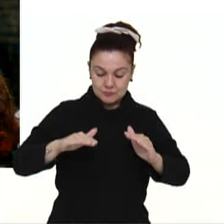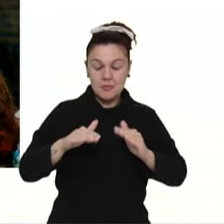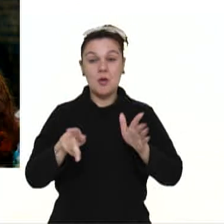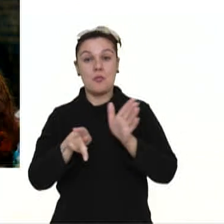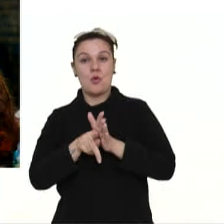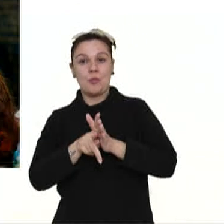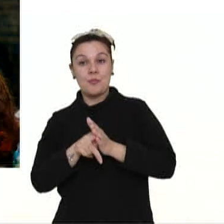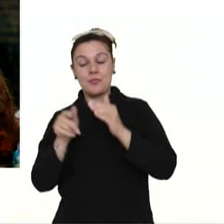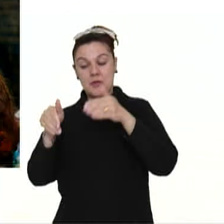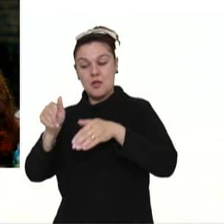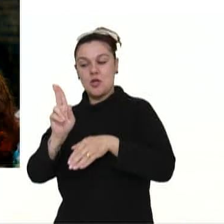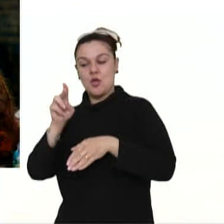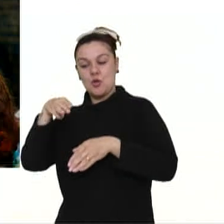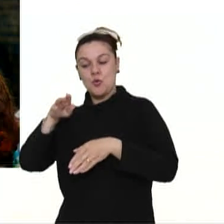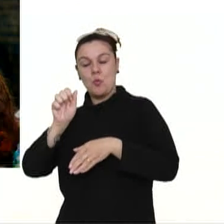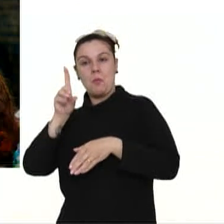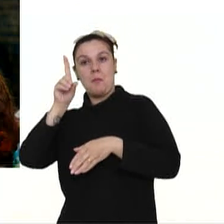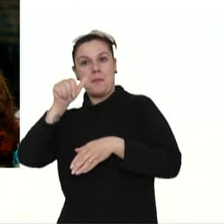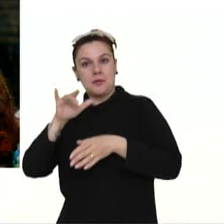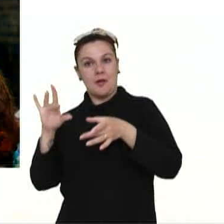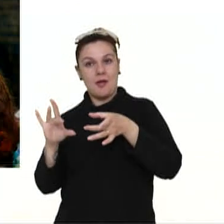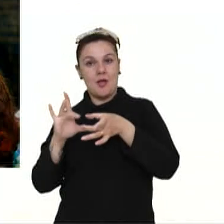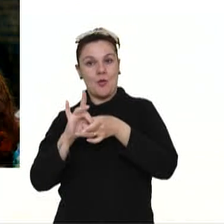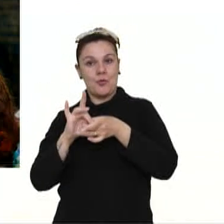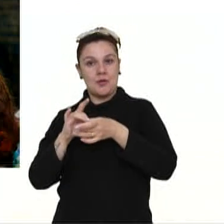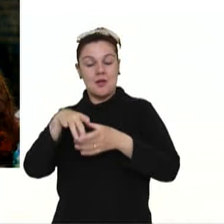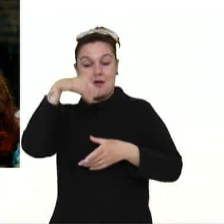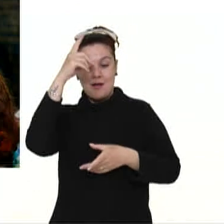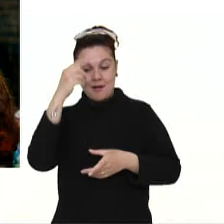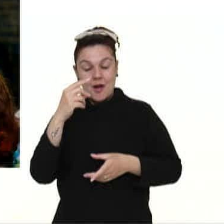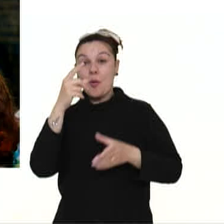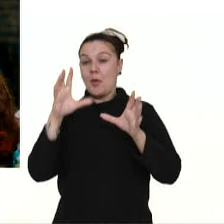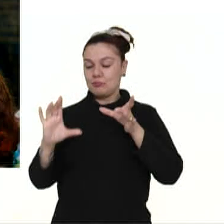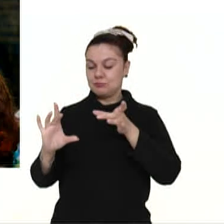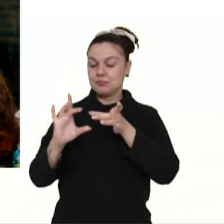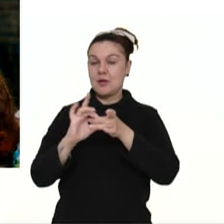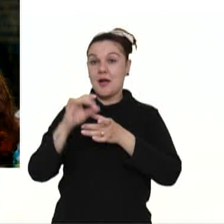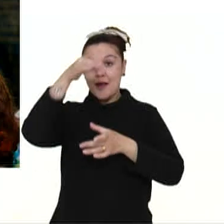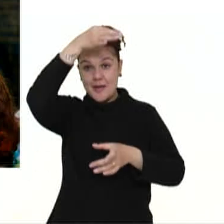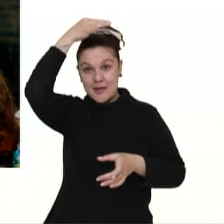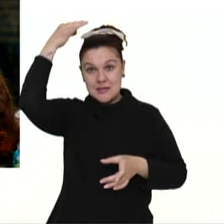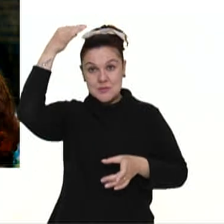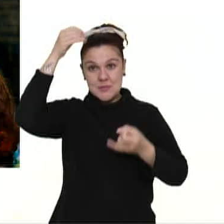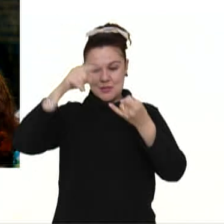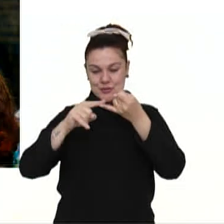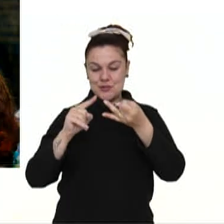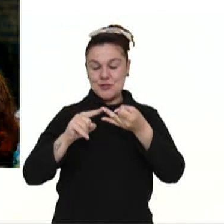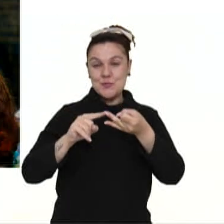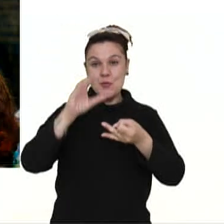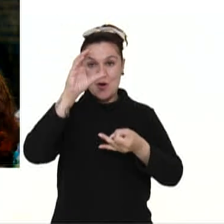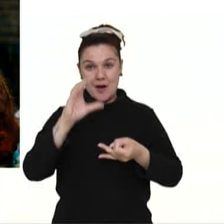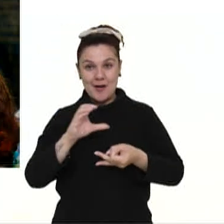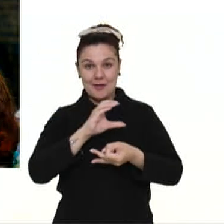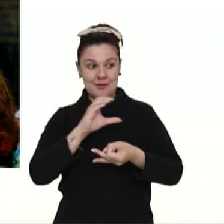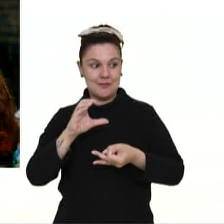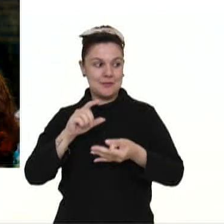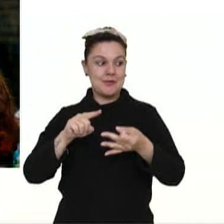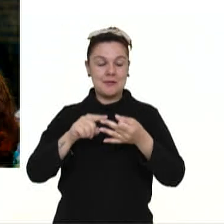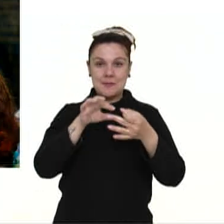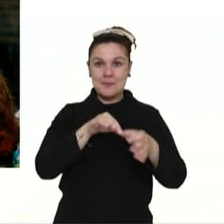umbanda é uma forma sincrética entre o candomblé, o catolicismo e o espiritismo kardecista. Então,